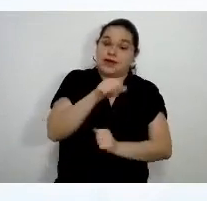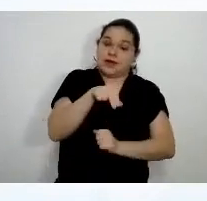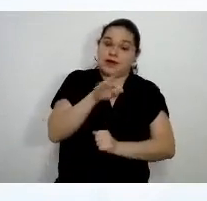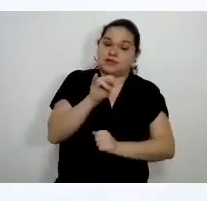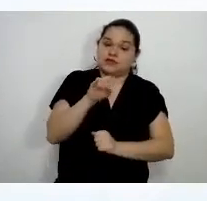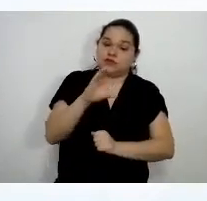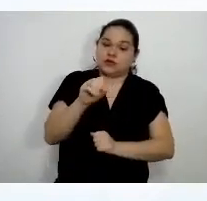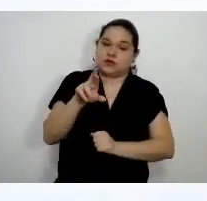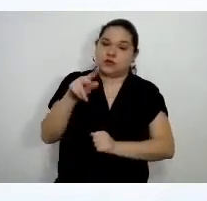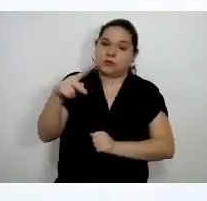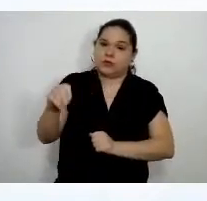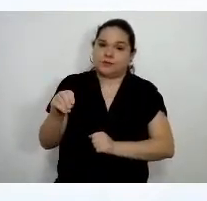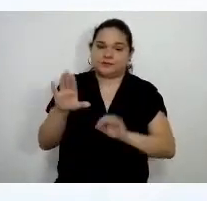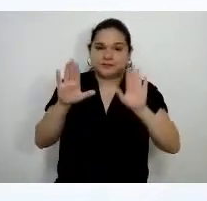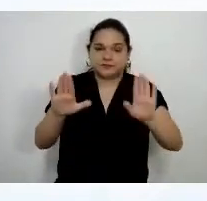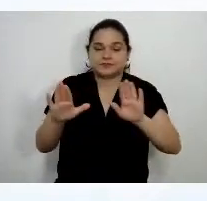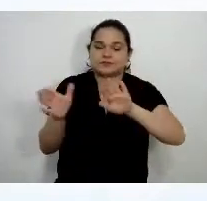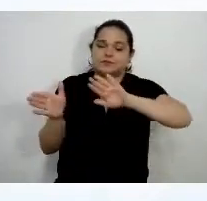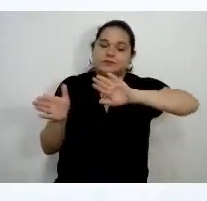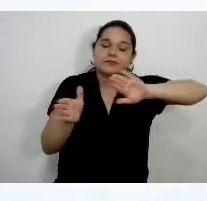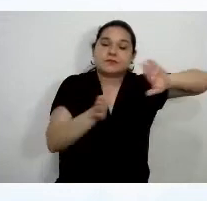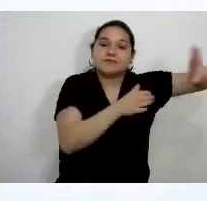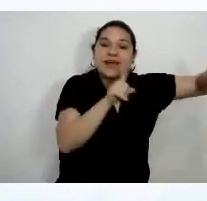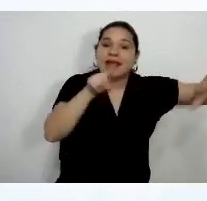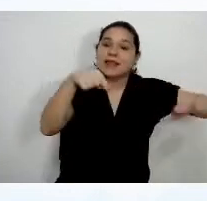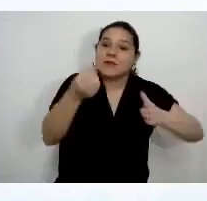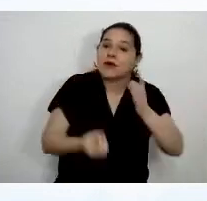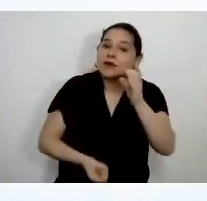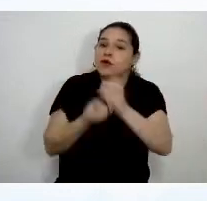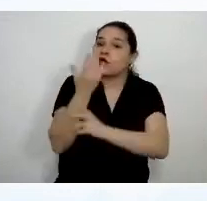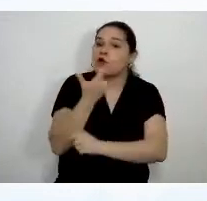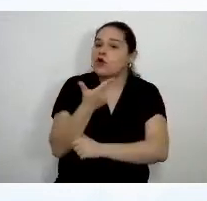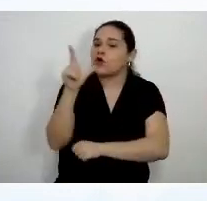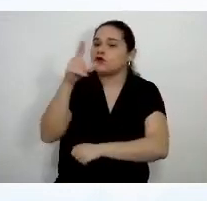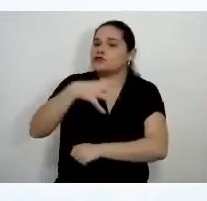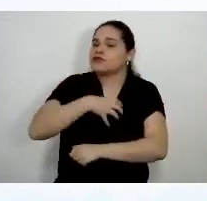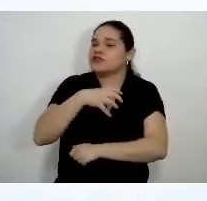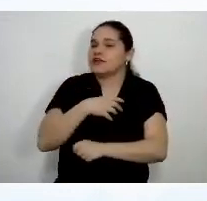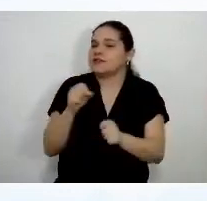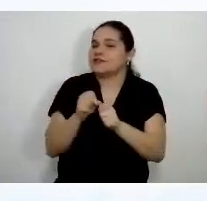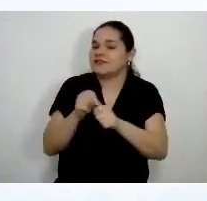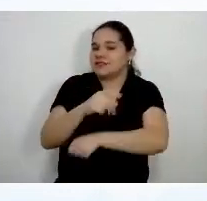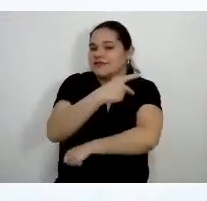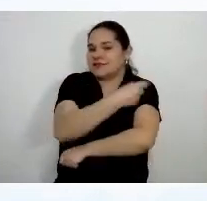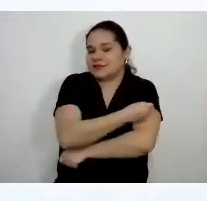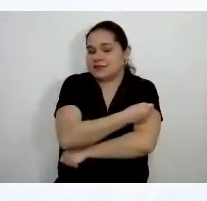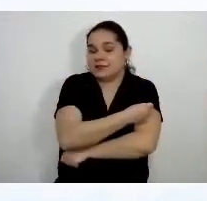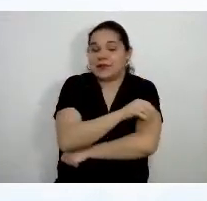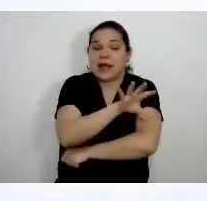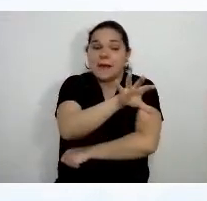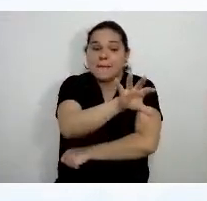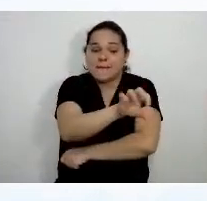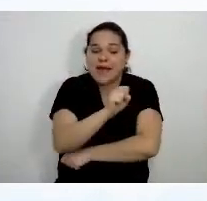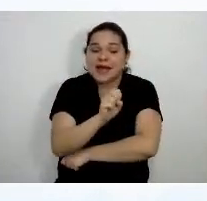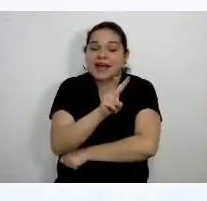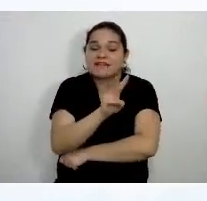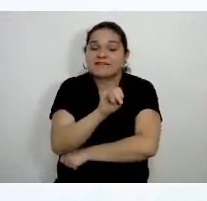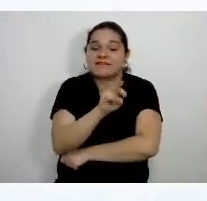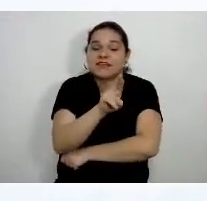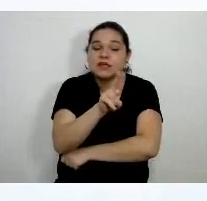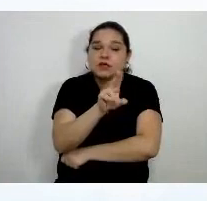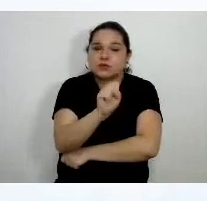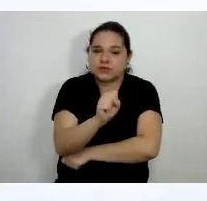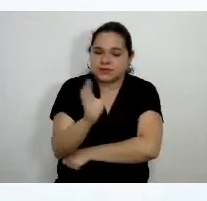vivos atenuados. O que é uma atenuação de vírus? Você pega o vírus num meio de cultura e transporta esse vírus